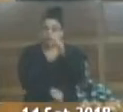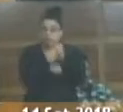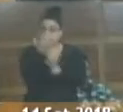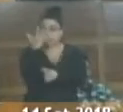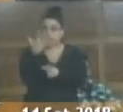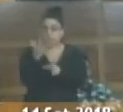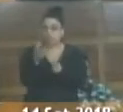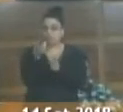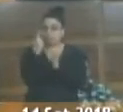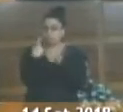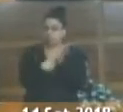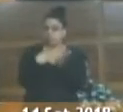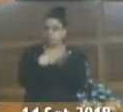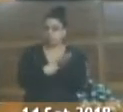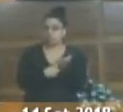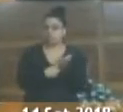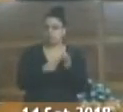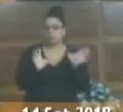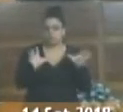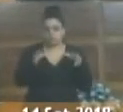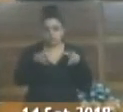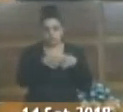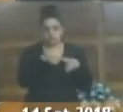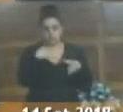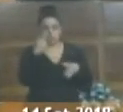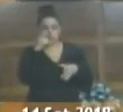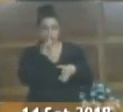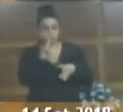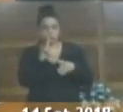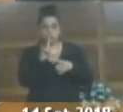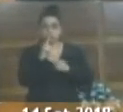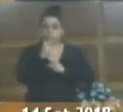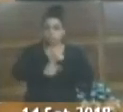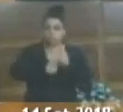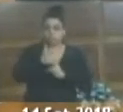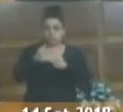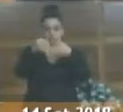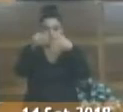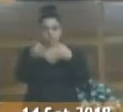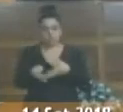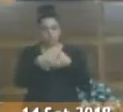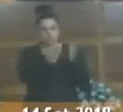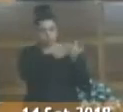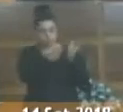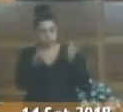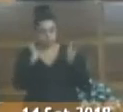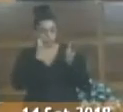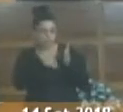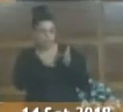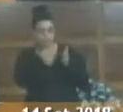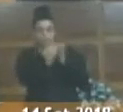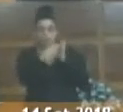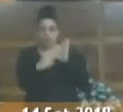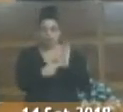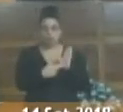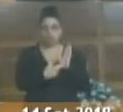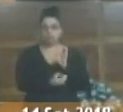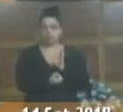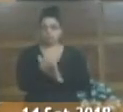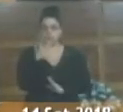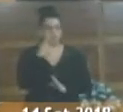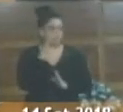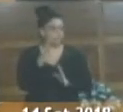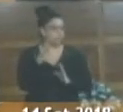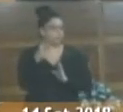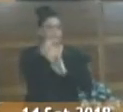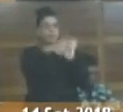consiga trabalhar de forma sistemática nesse plano. Porque, senão, vem projeto daqui,